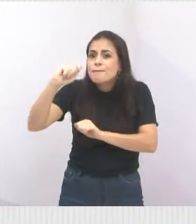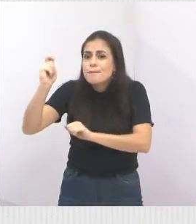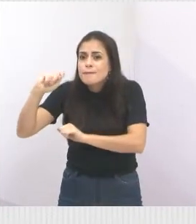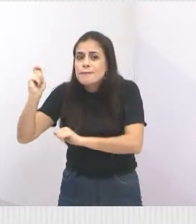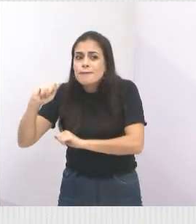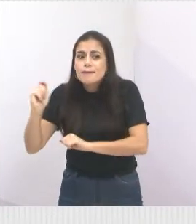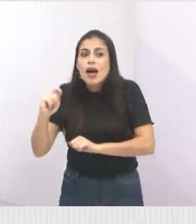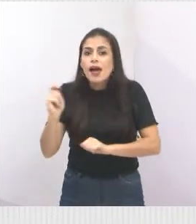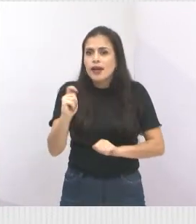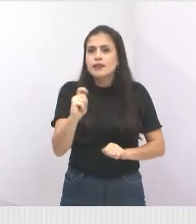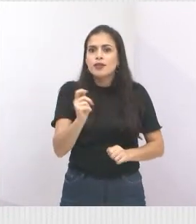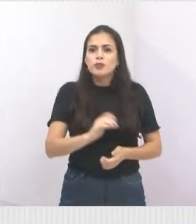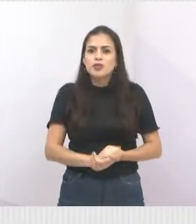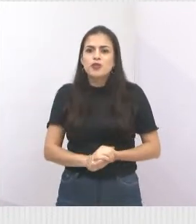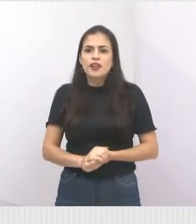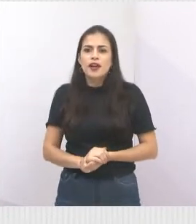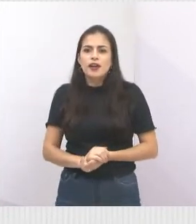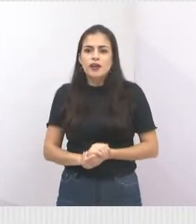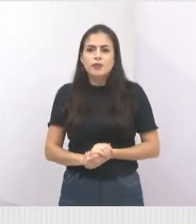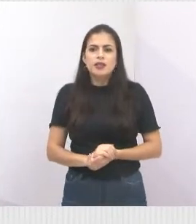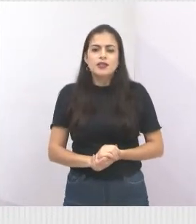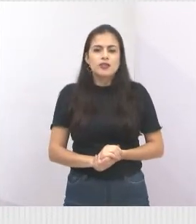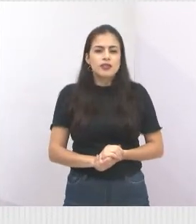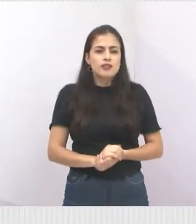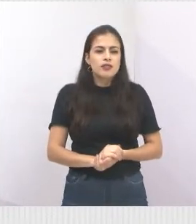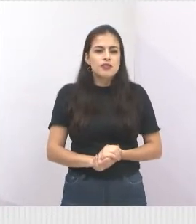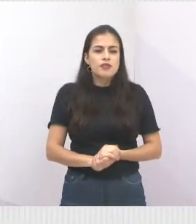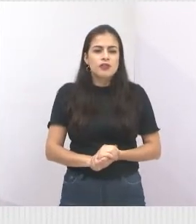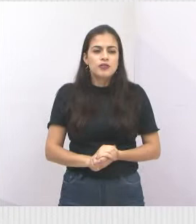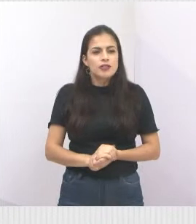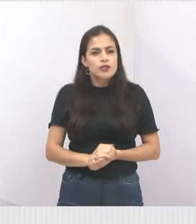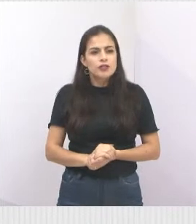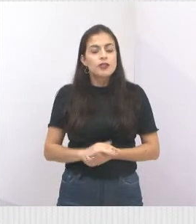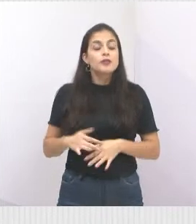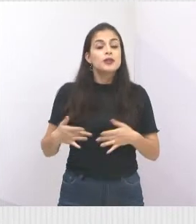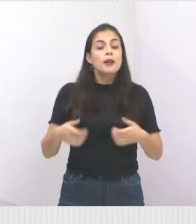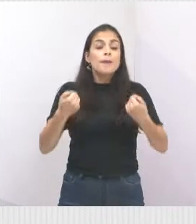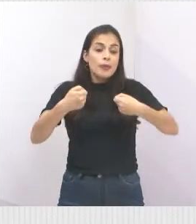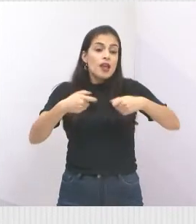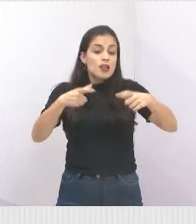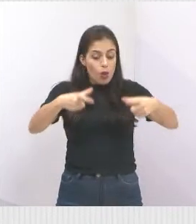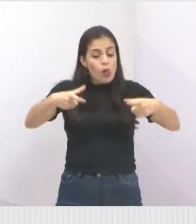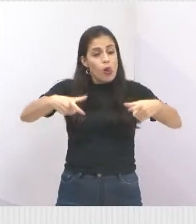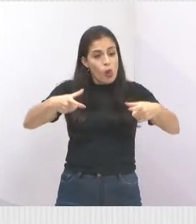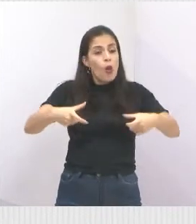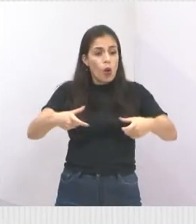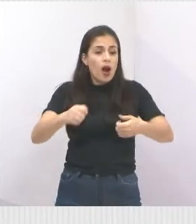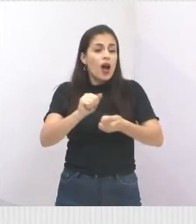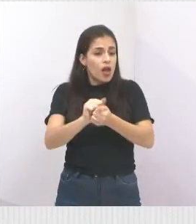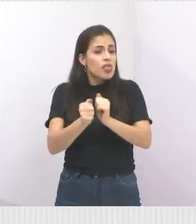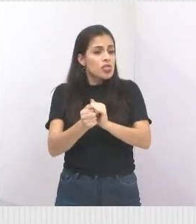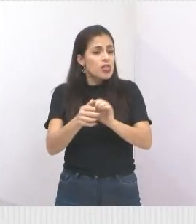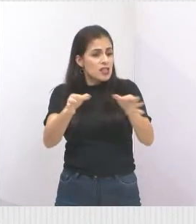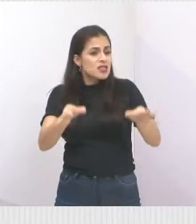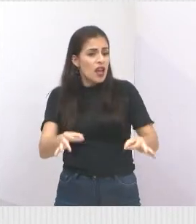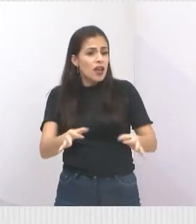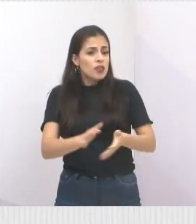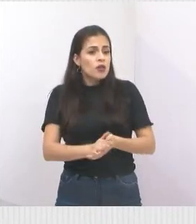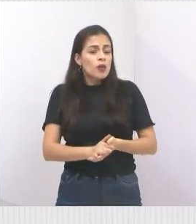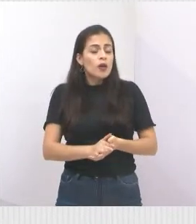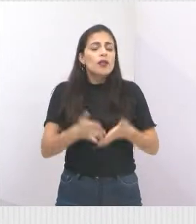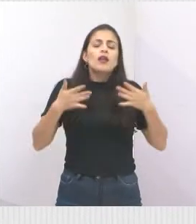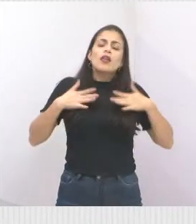público a gente direcionar um espaço adequado para que esses praticantes possam com